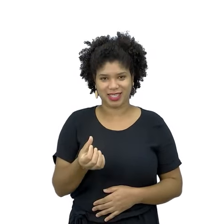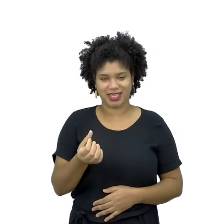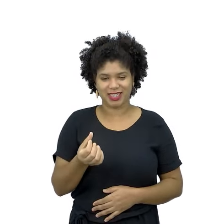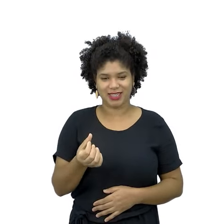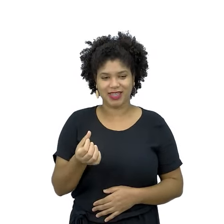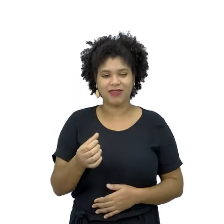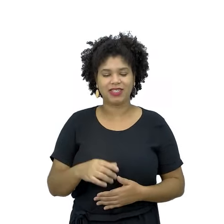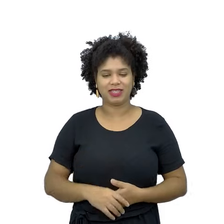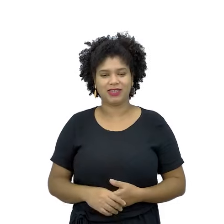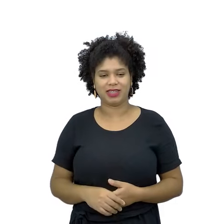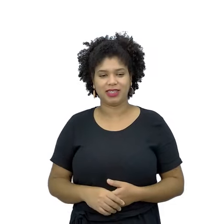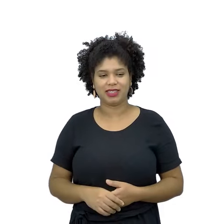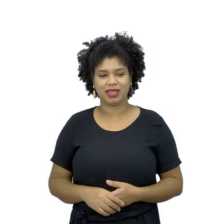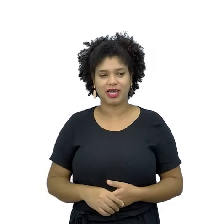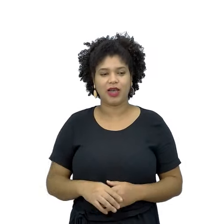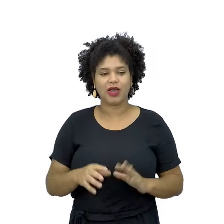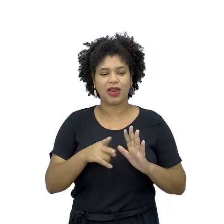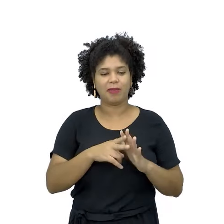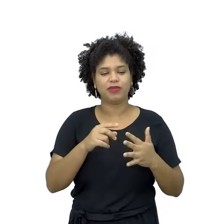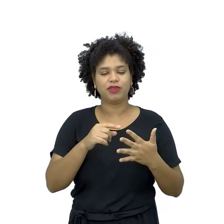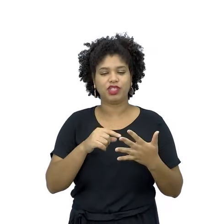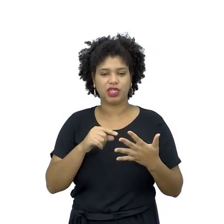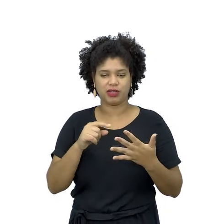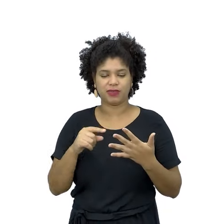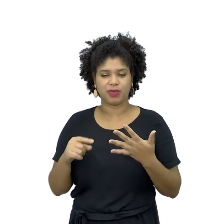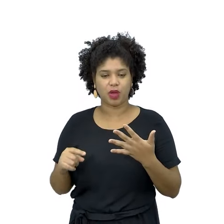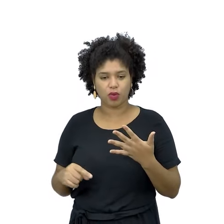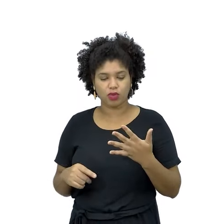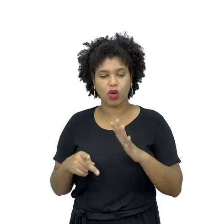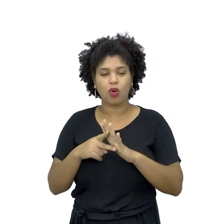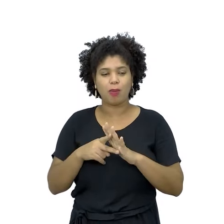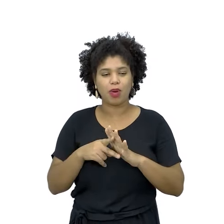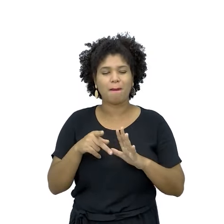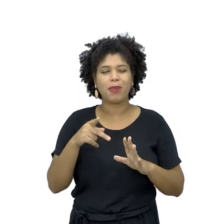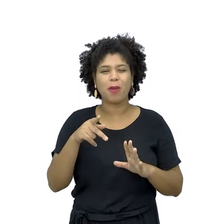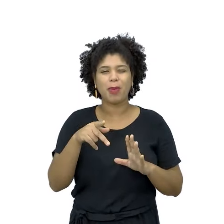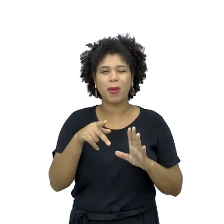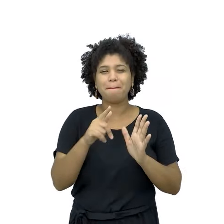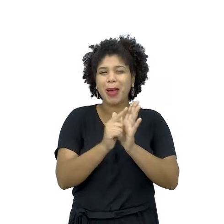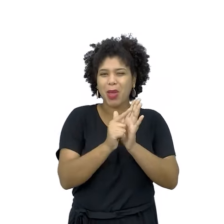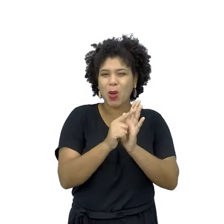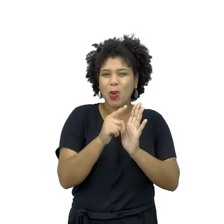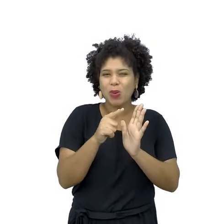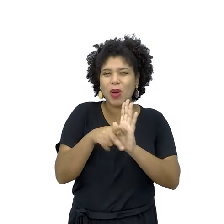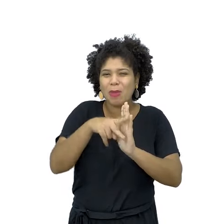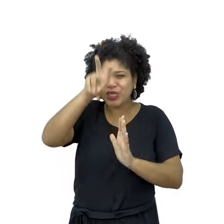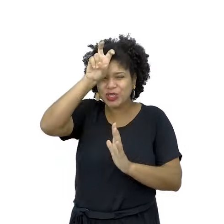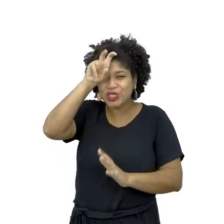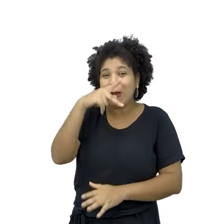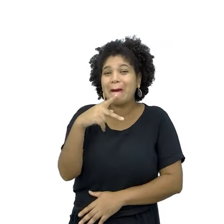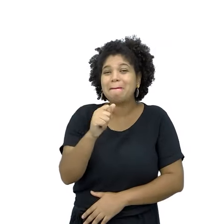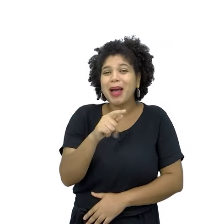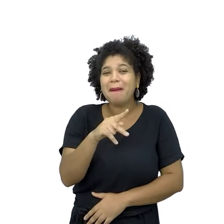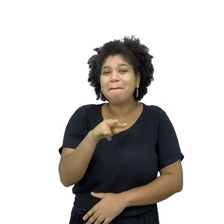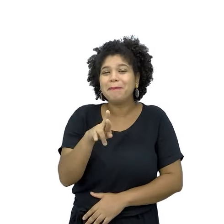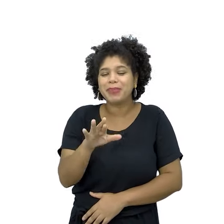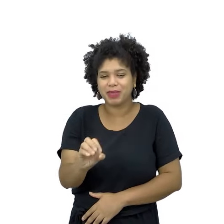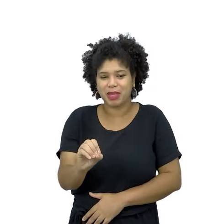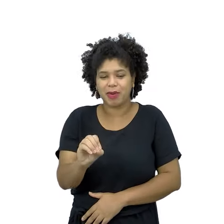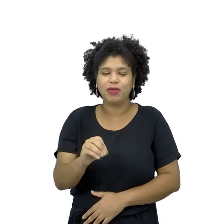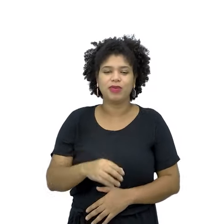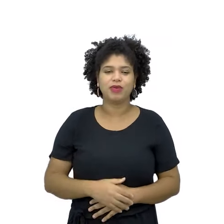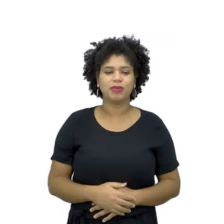6, trazia a história lá, o problema do papiro. Então, esse iniciando, ele